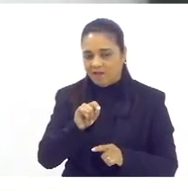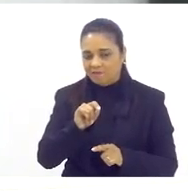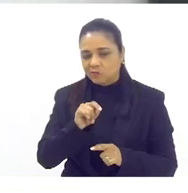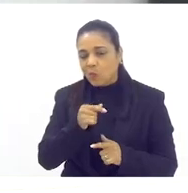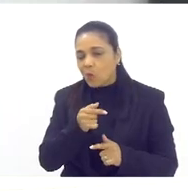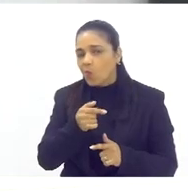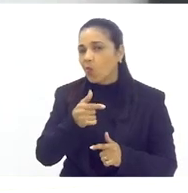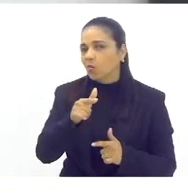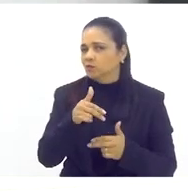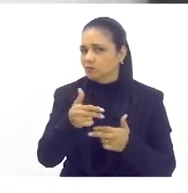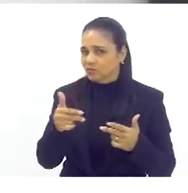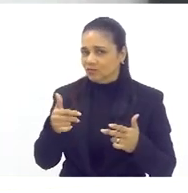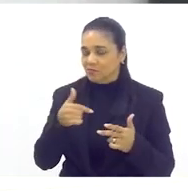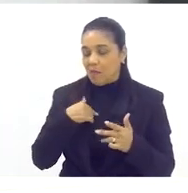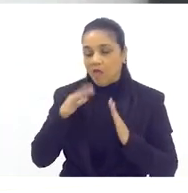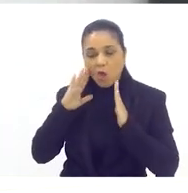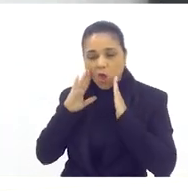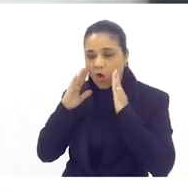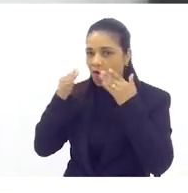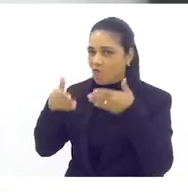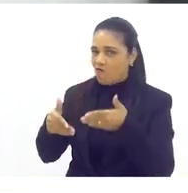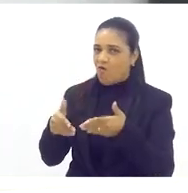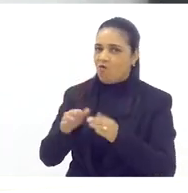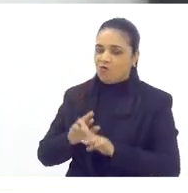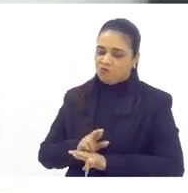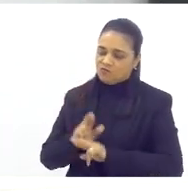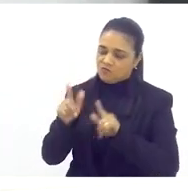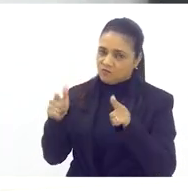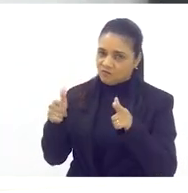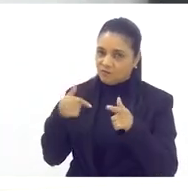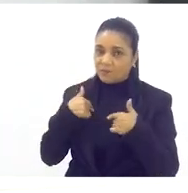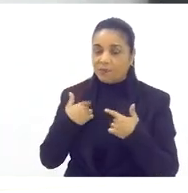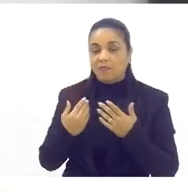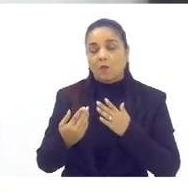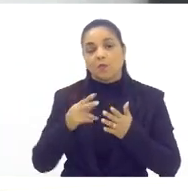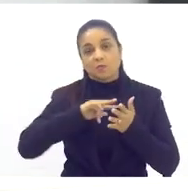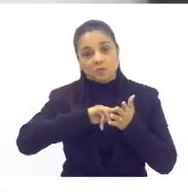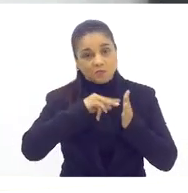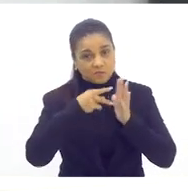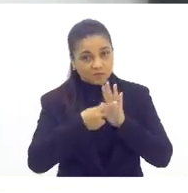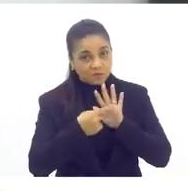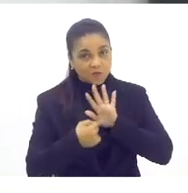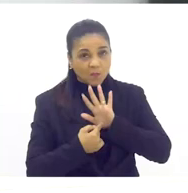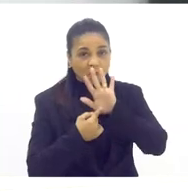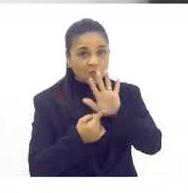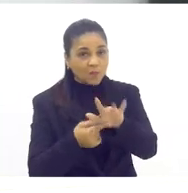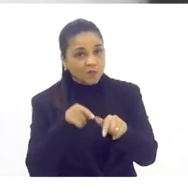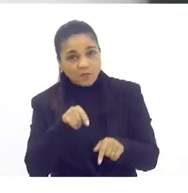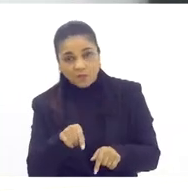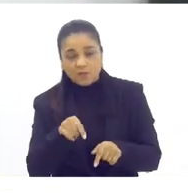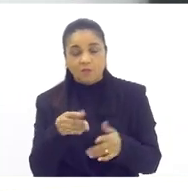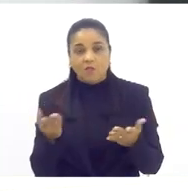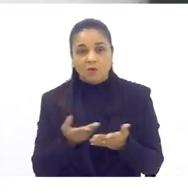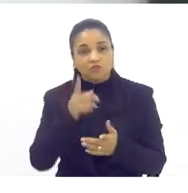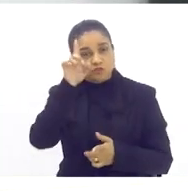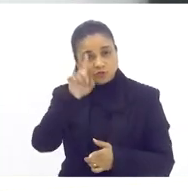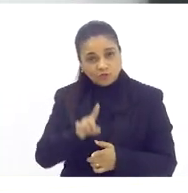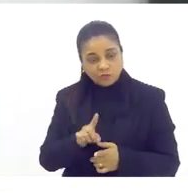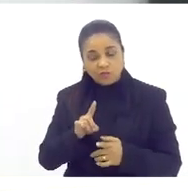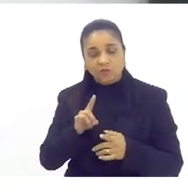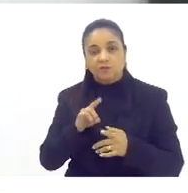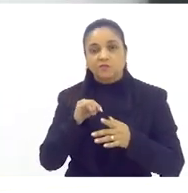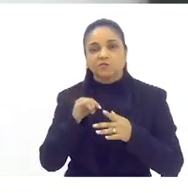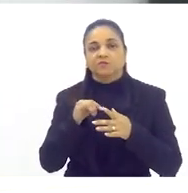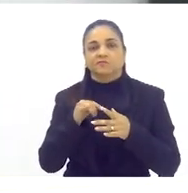nesse sentido é uma das questões que eu trago hoje que foi refletido junto aos diretores né das